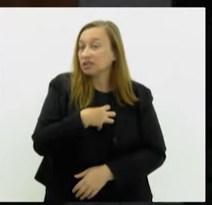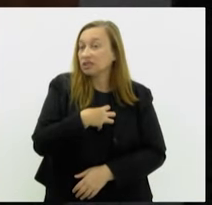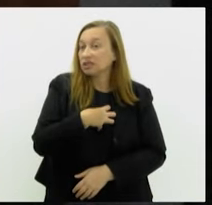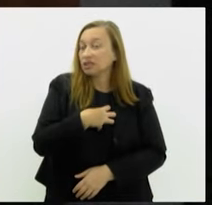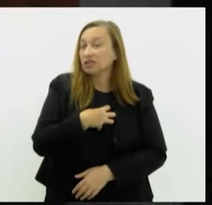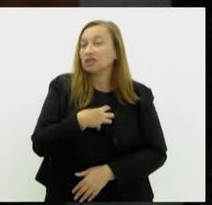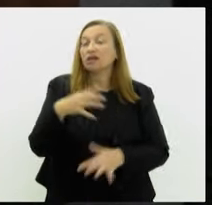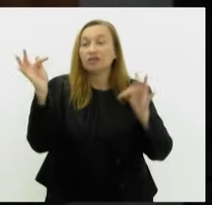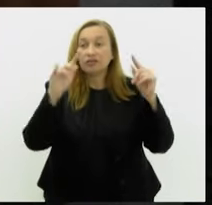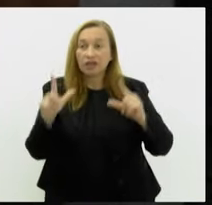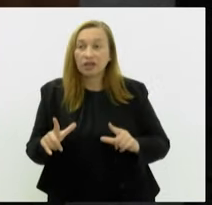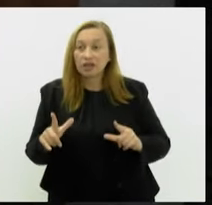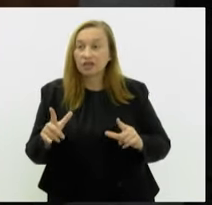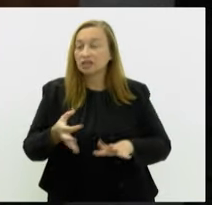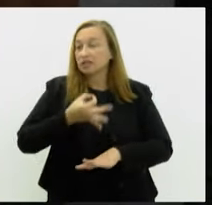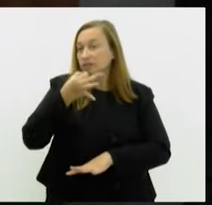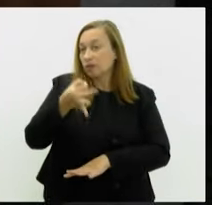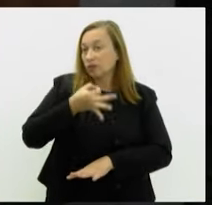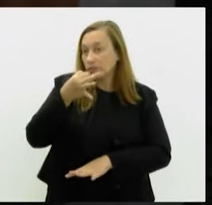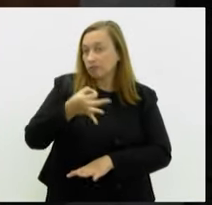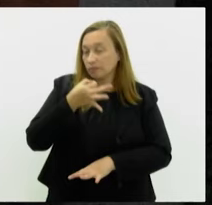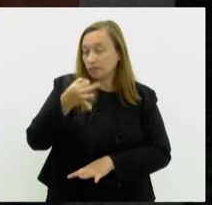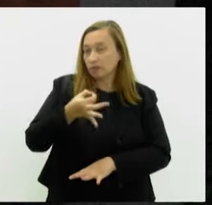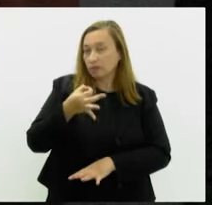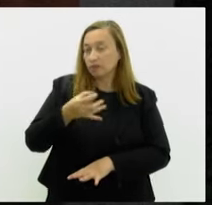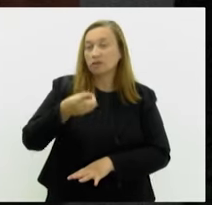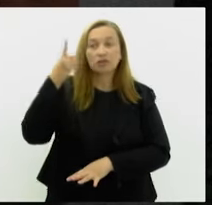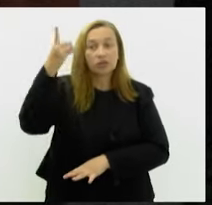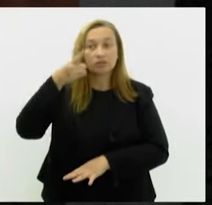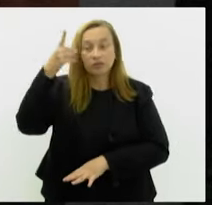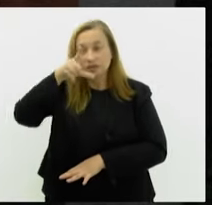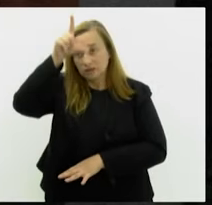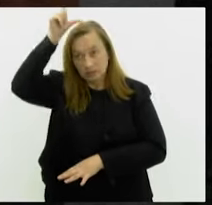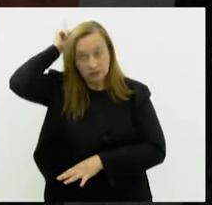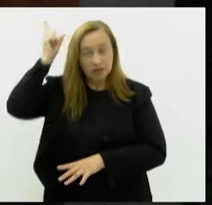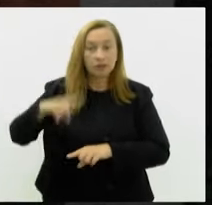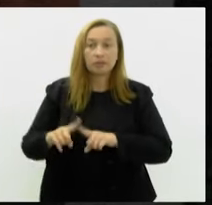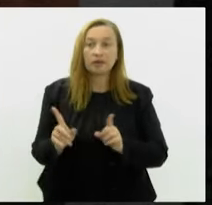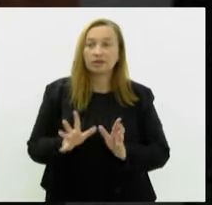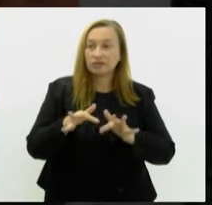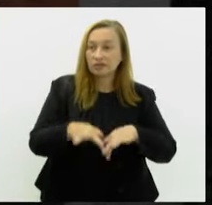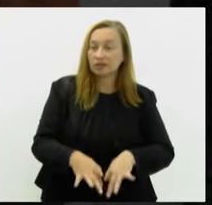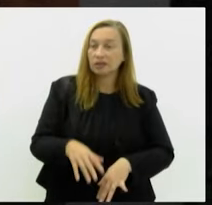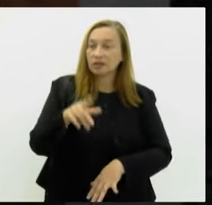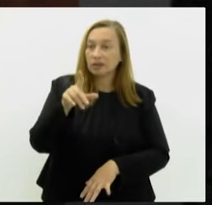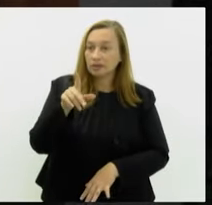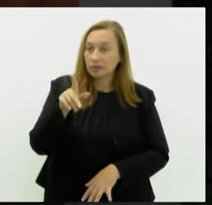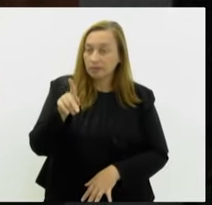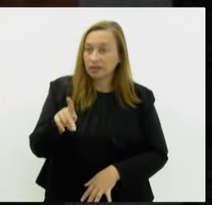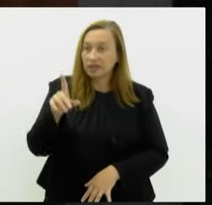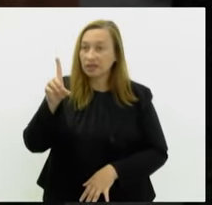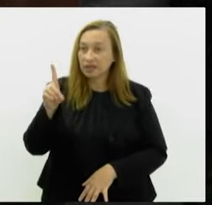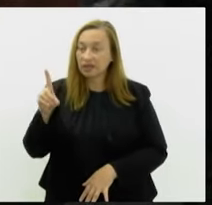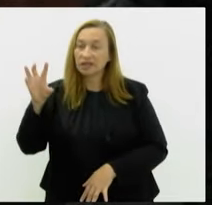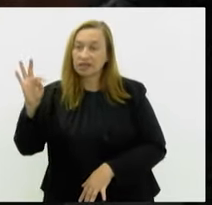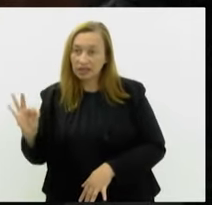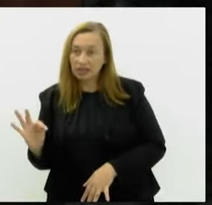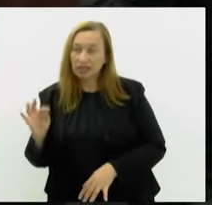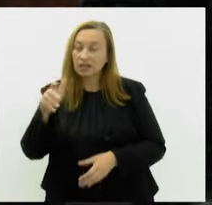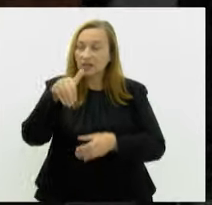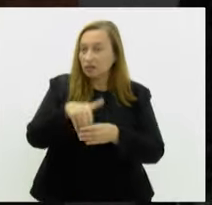argumentos apresentados aqui pelo deputado Luiz Paulo. Mas, encerrando aqui, o PDT encaminha pelo voto